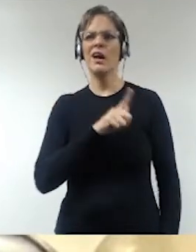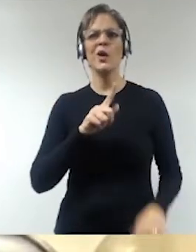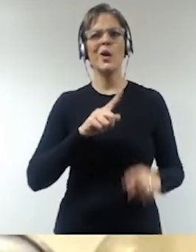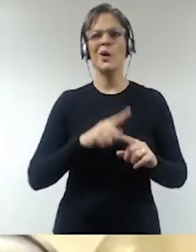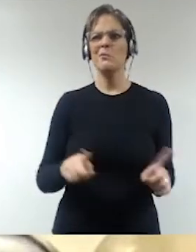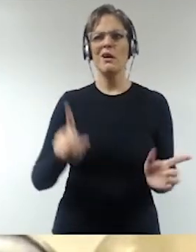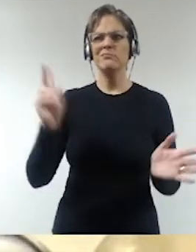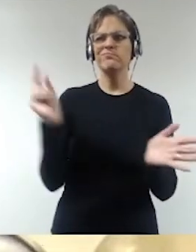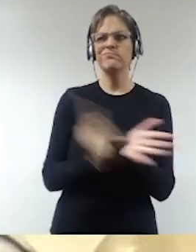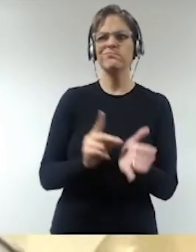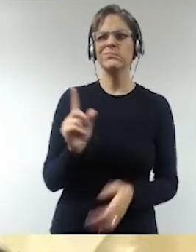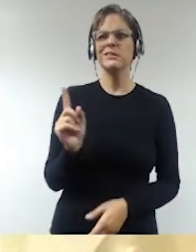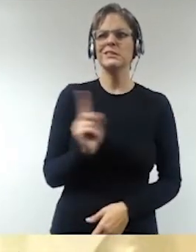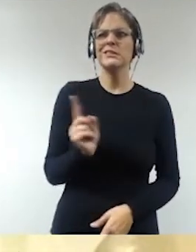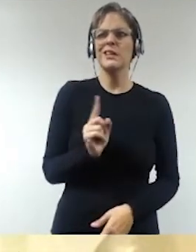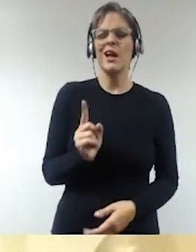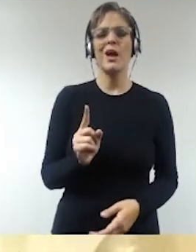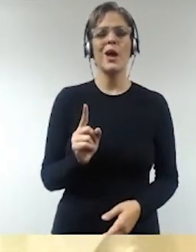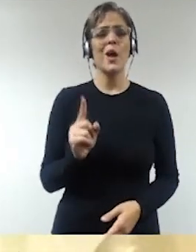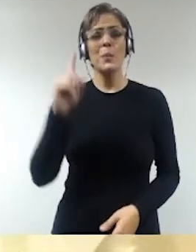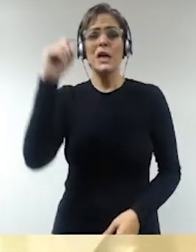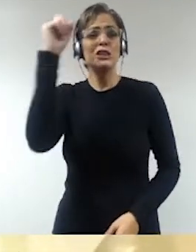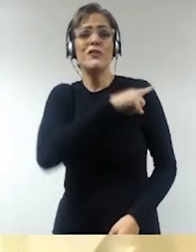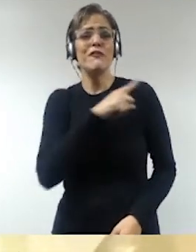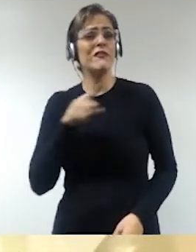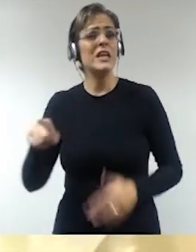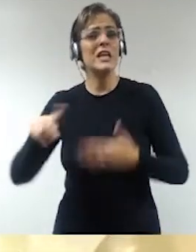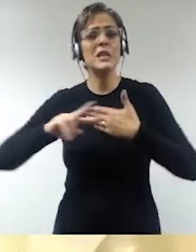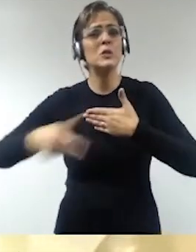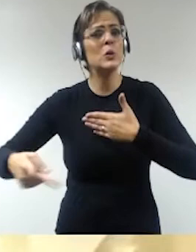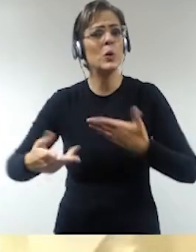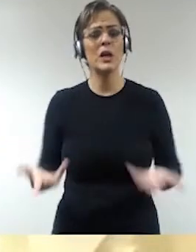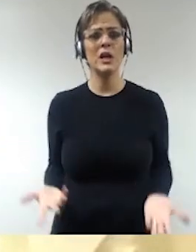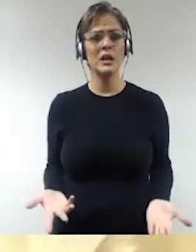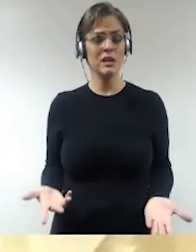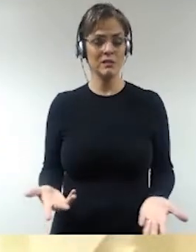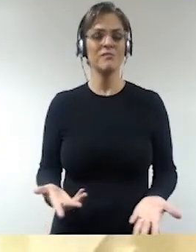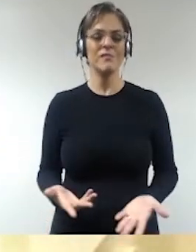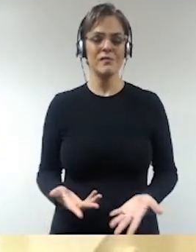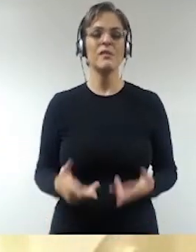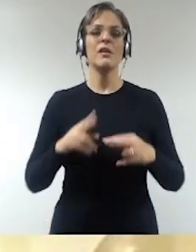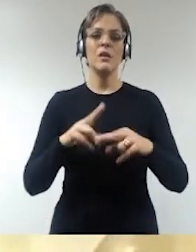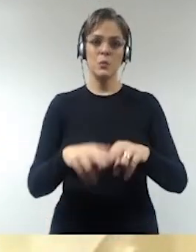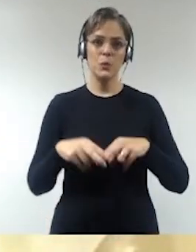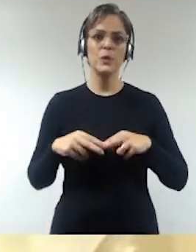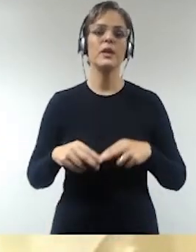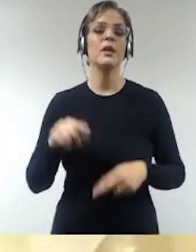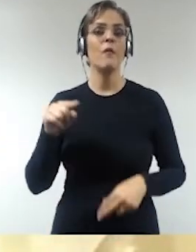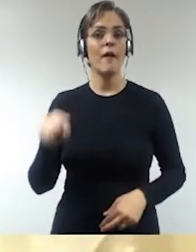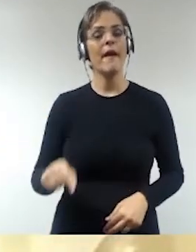seja, fica difícil aplicar os efeitos dessa decisão. Então, essa ideia do